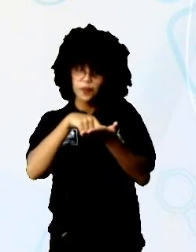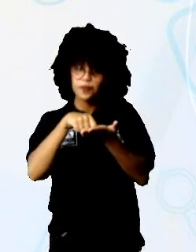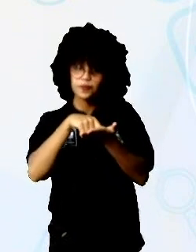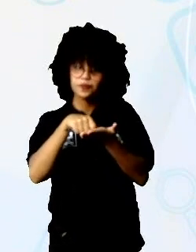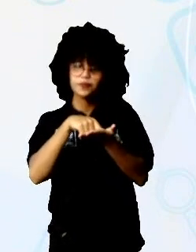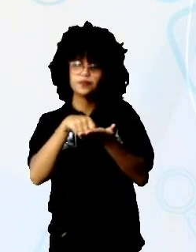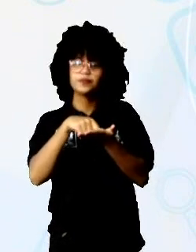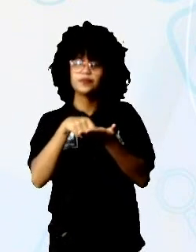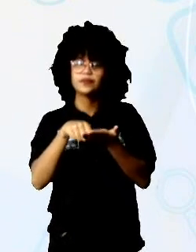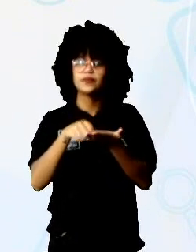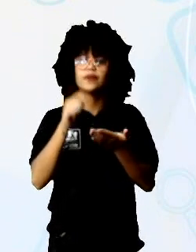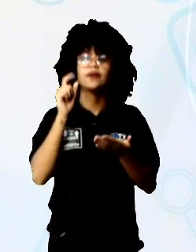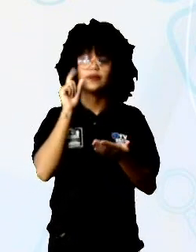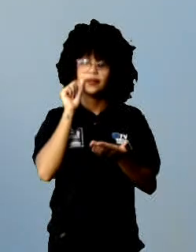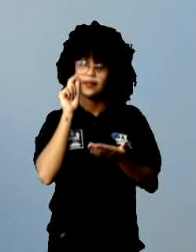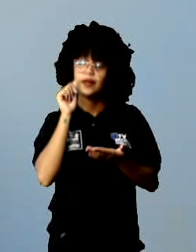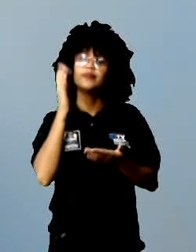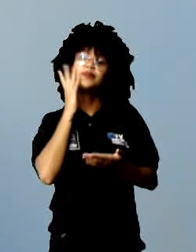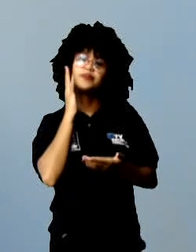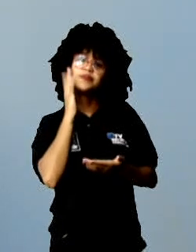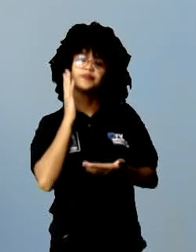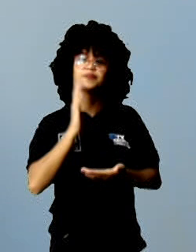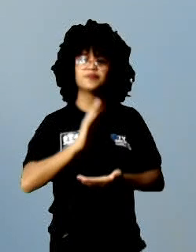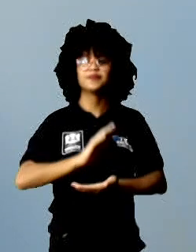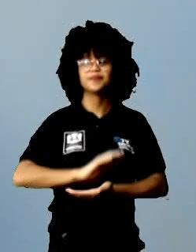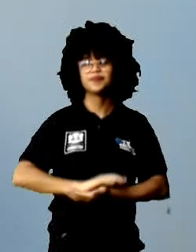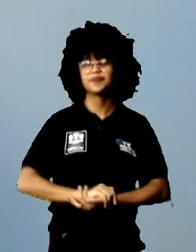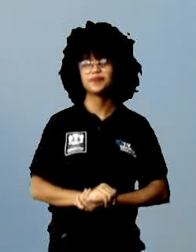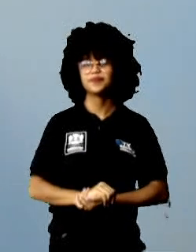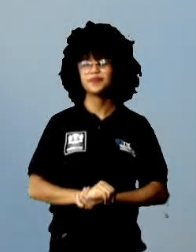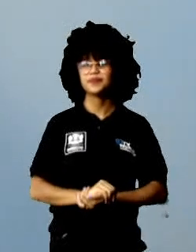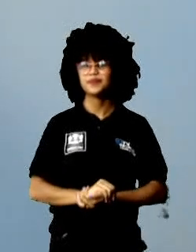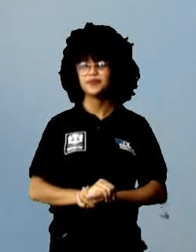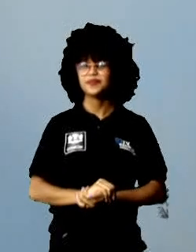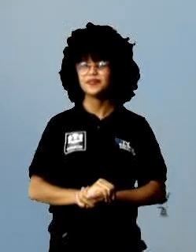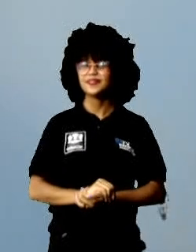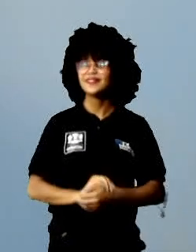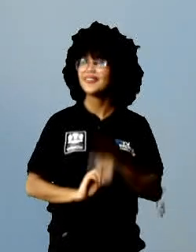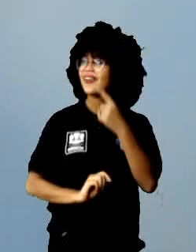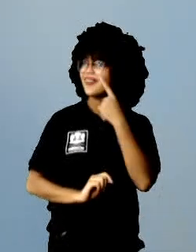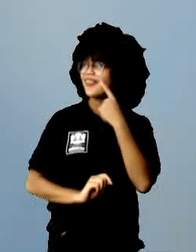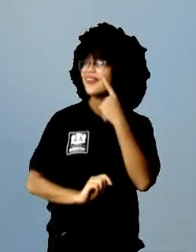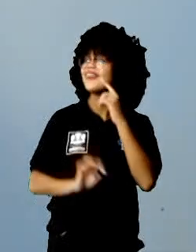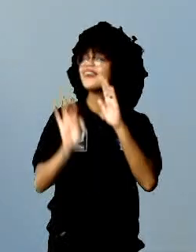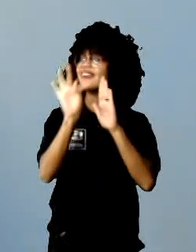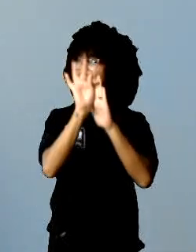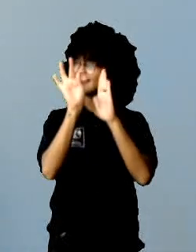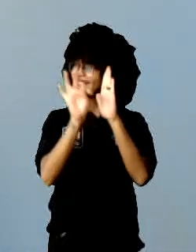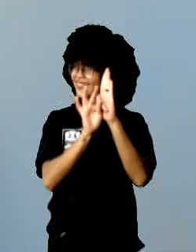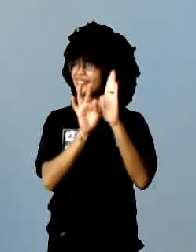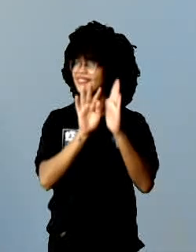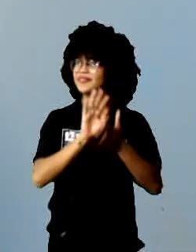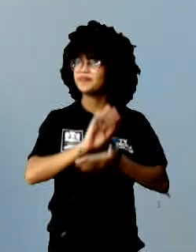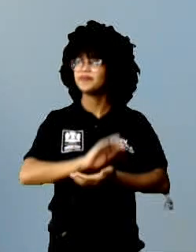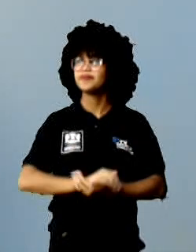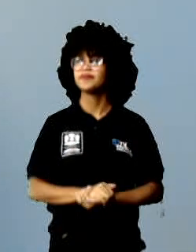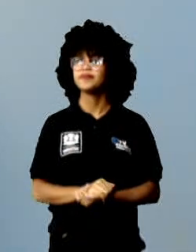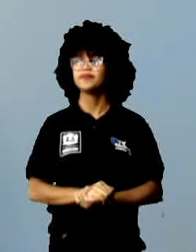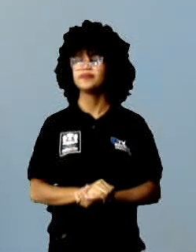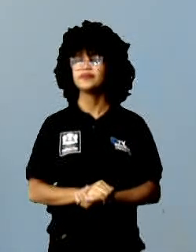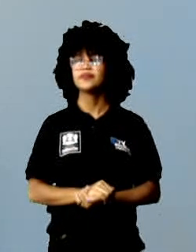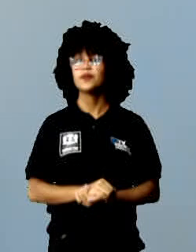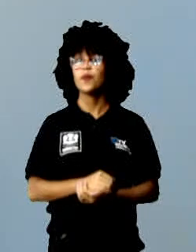e lápis de cor Tô de olho no texto Vamos lá